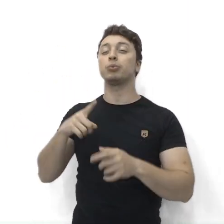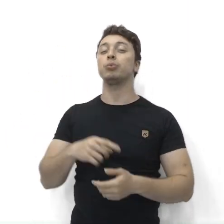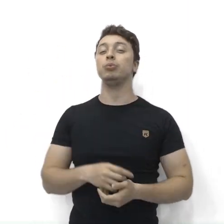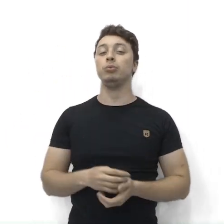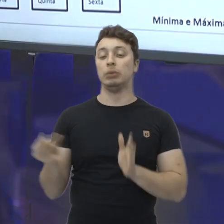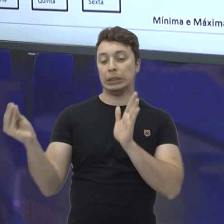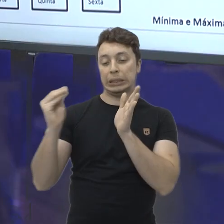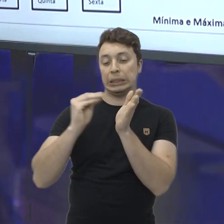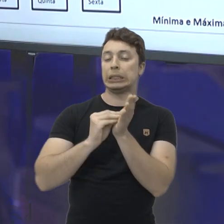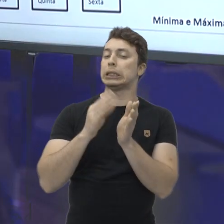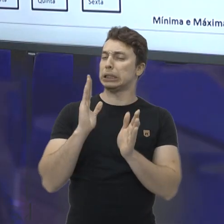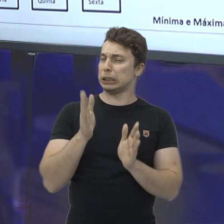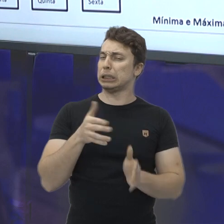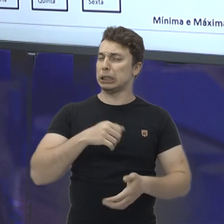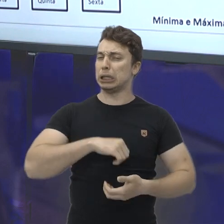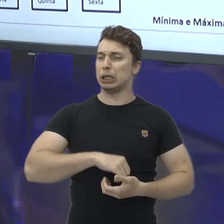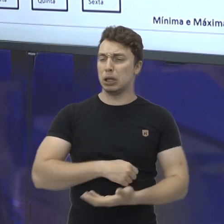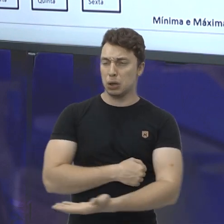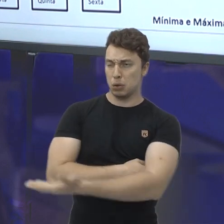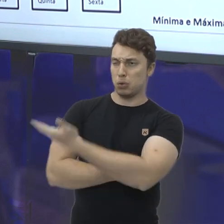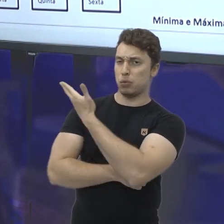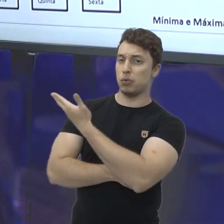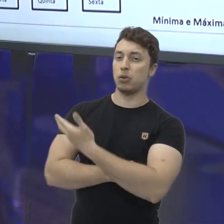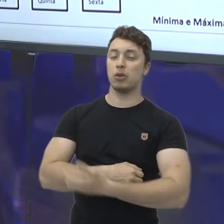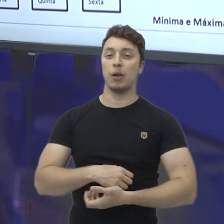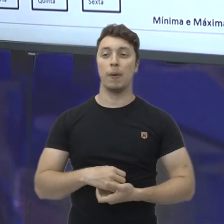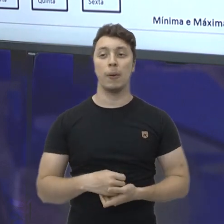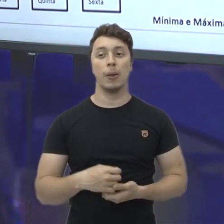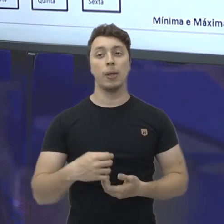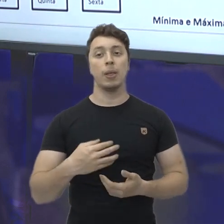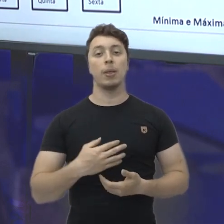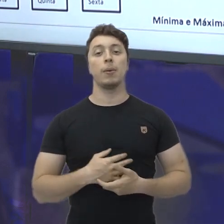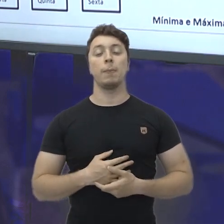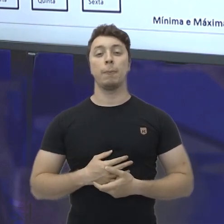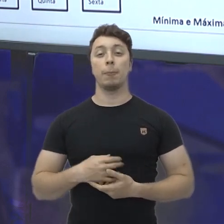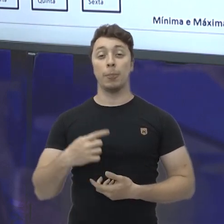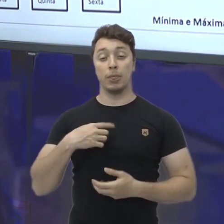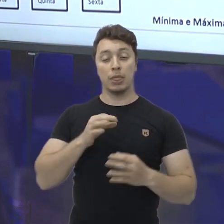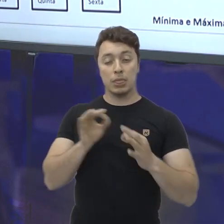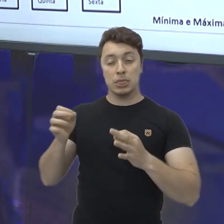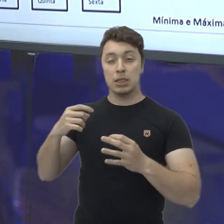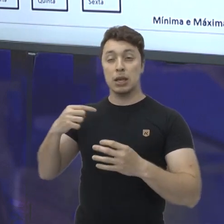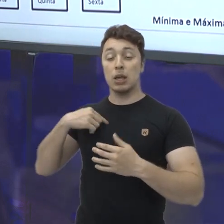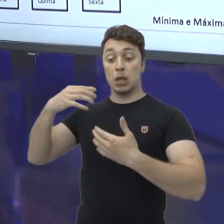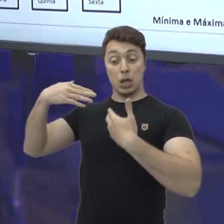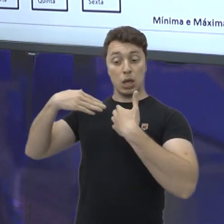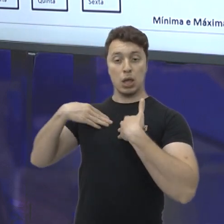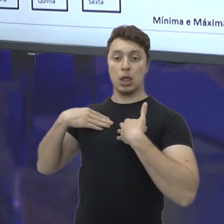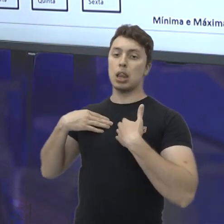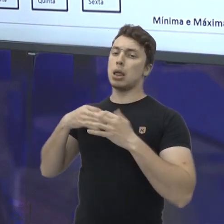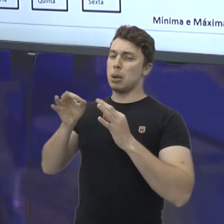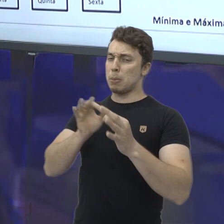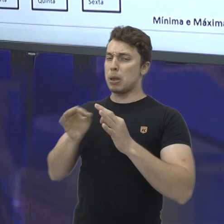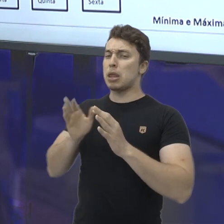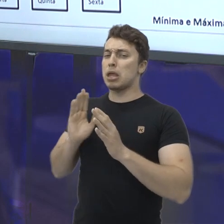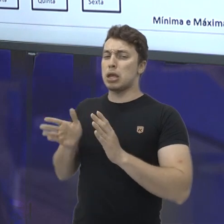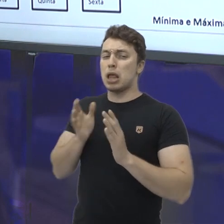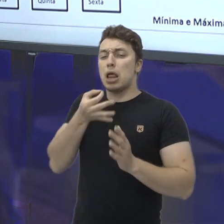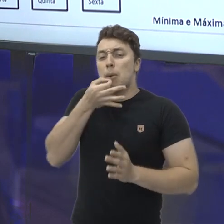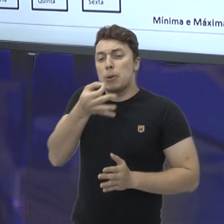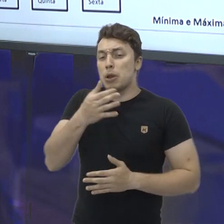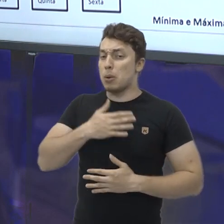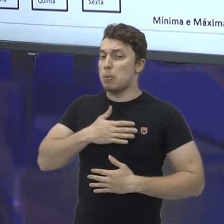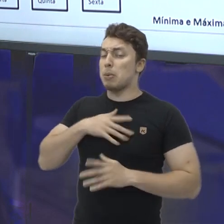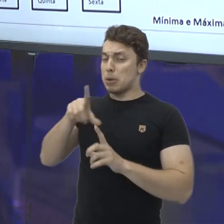nesta tabela. Nessa tabela aqui que eu fiz, eu coloquei de acordo com o que eu escolhi, as datas que eu